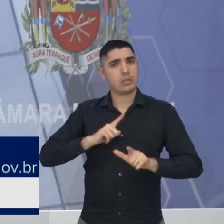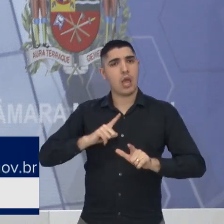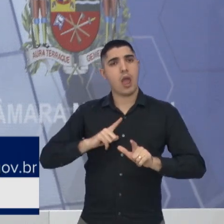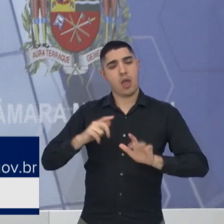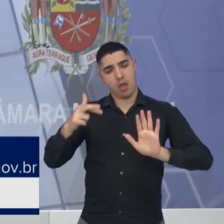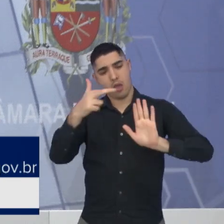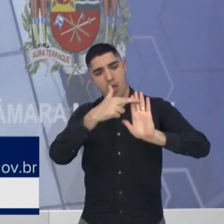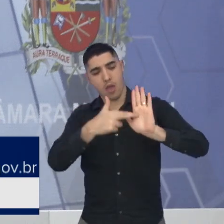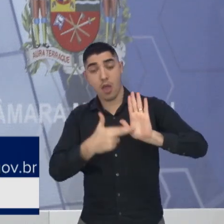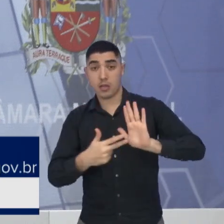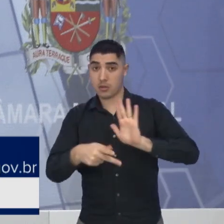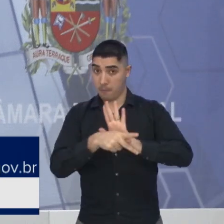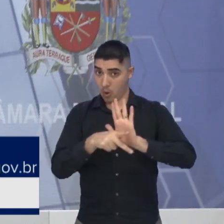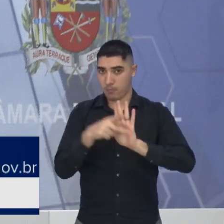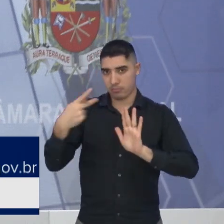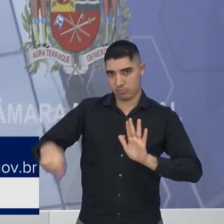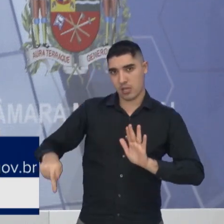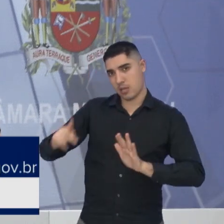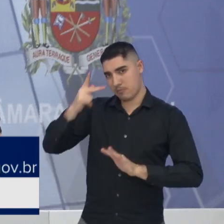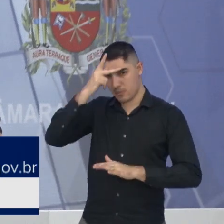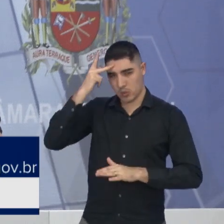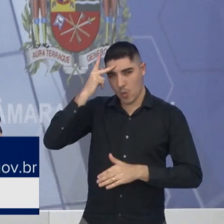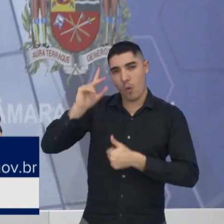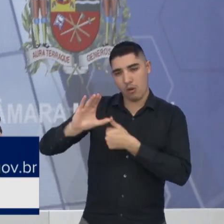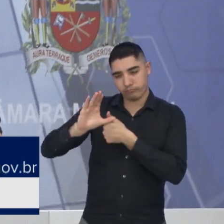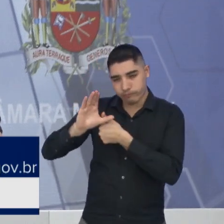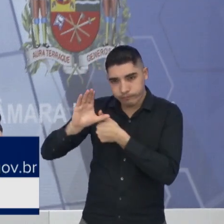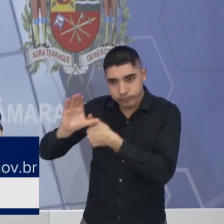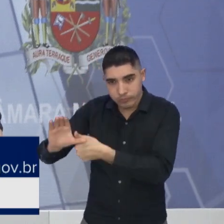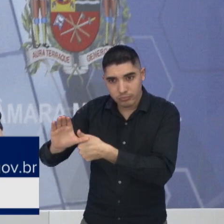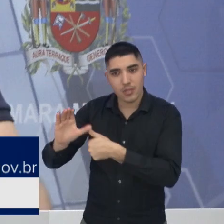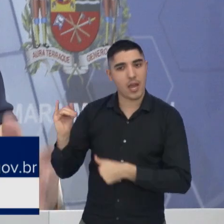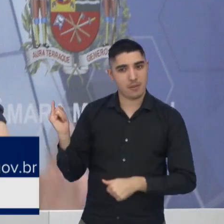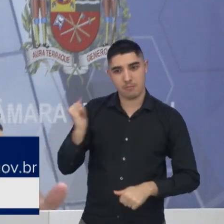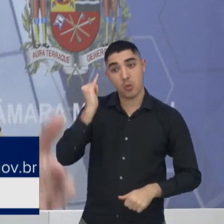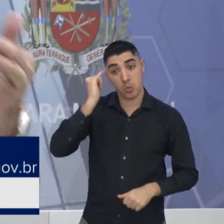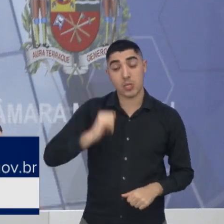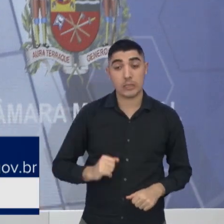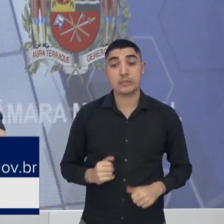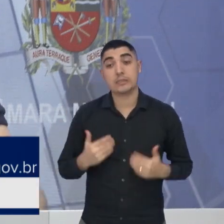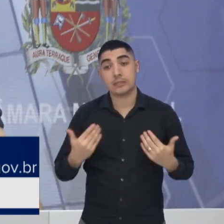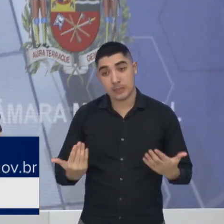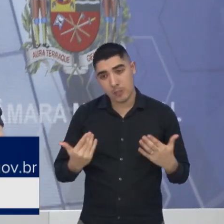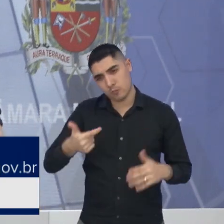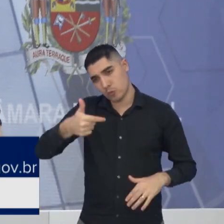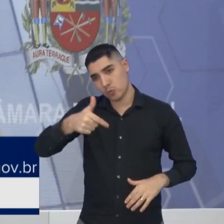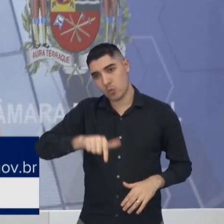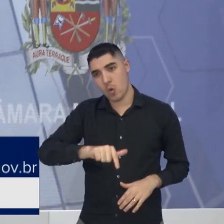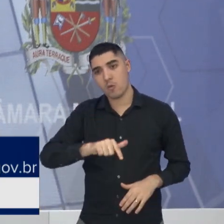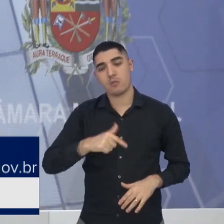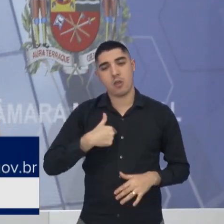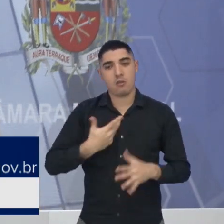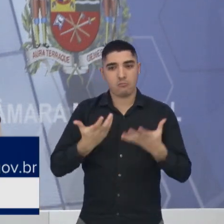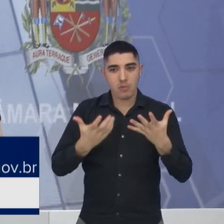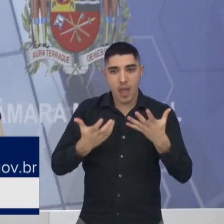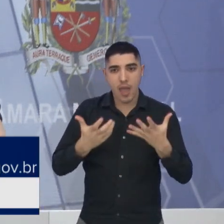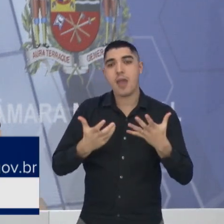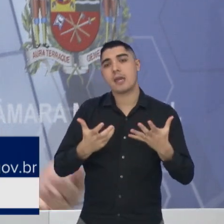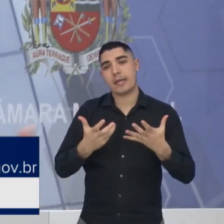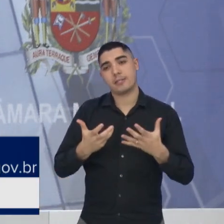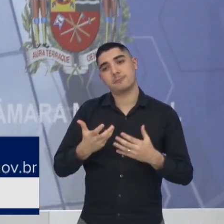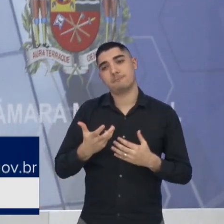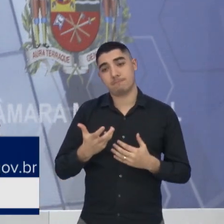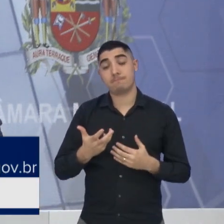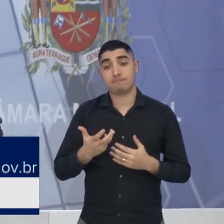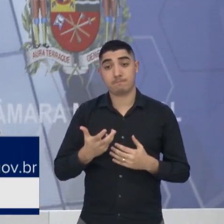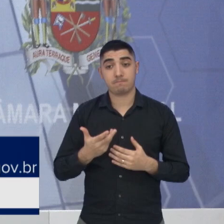são implementados nessa competição. Então, mais uma vez também, ressaltando, fiz questão